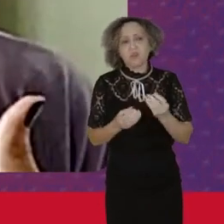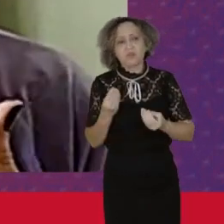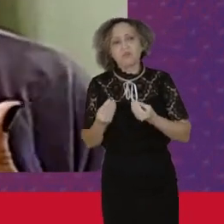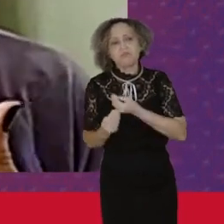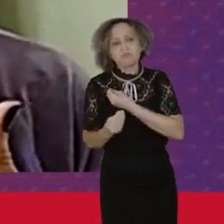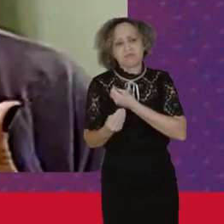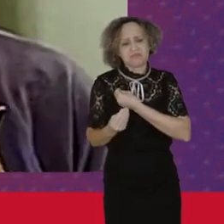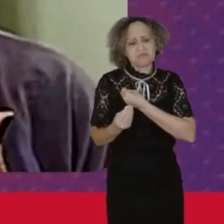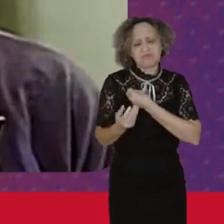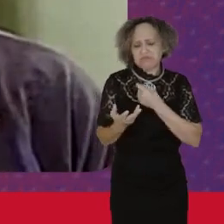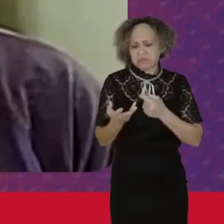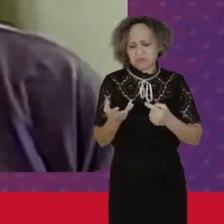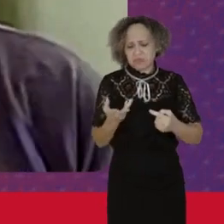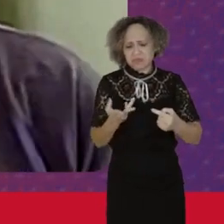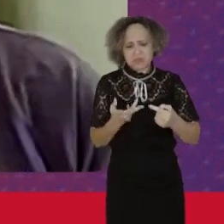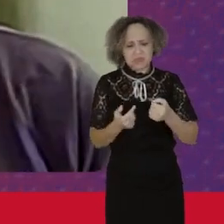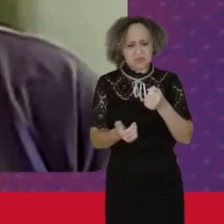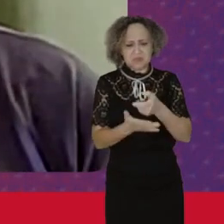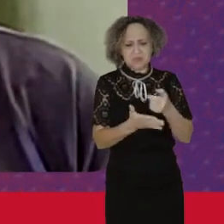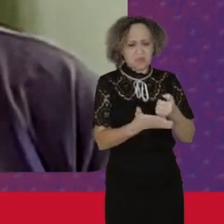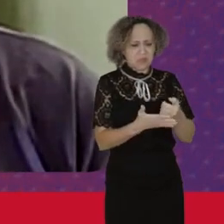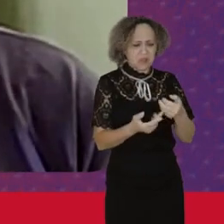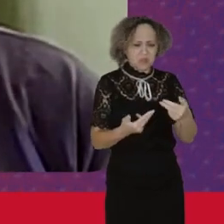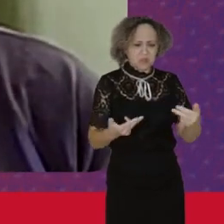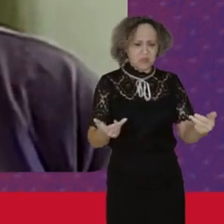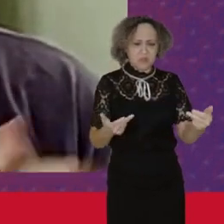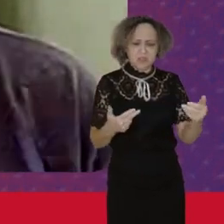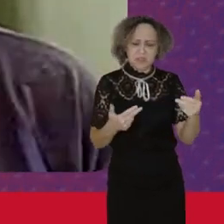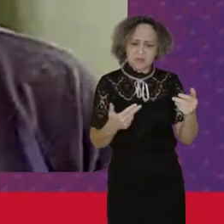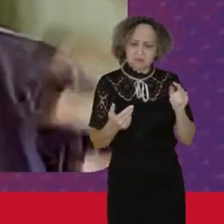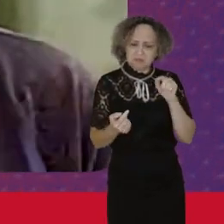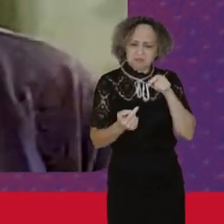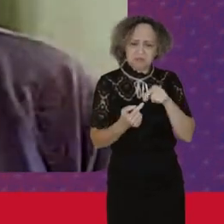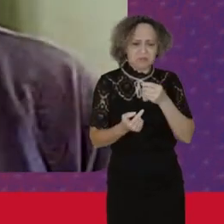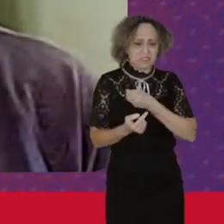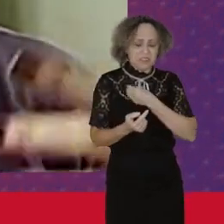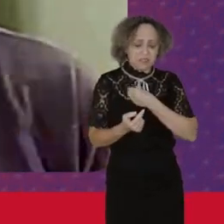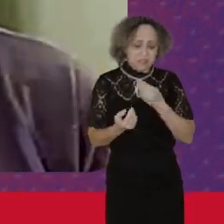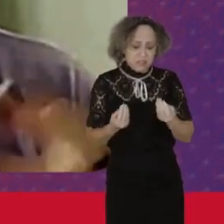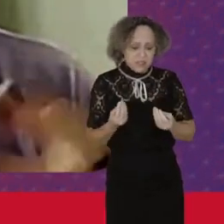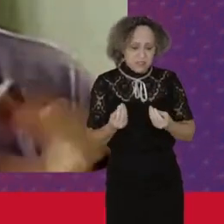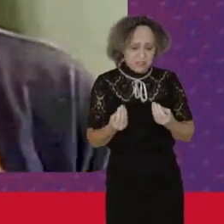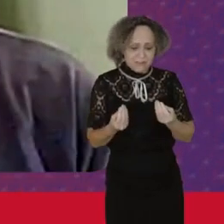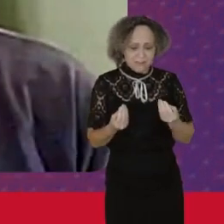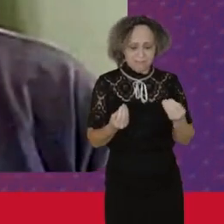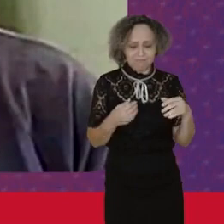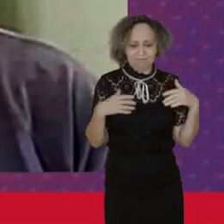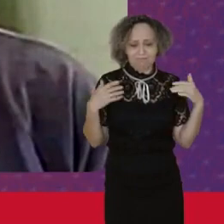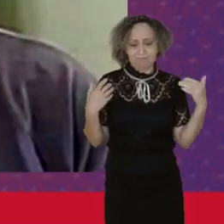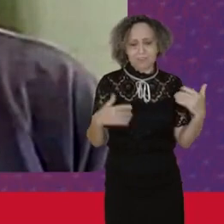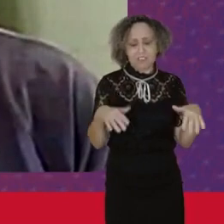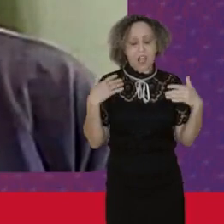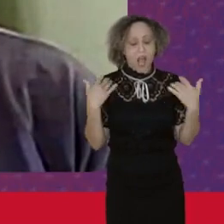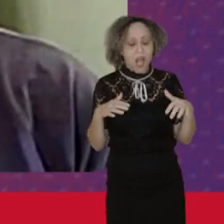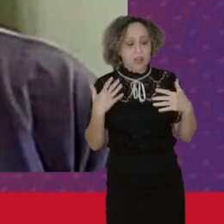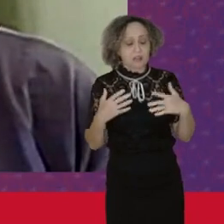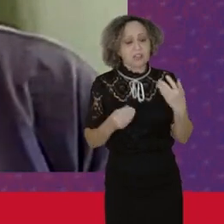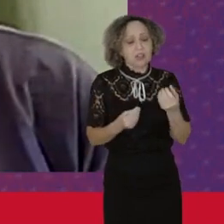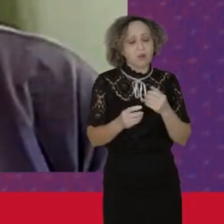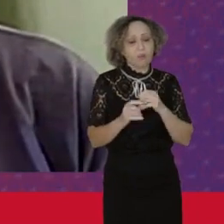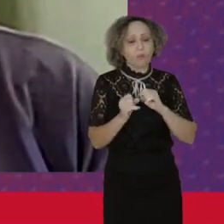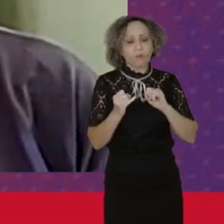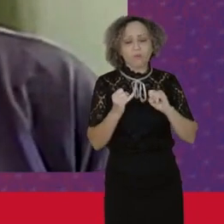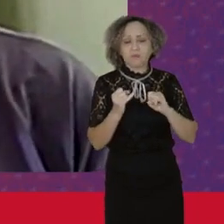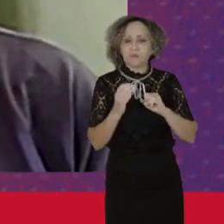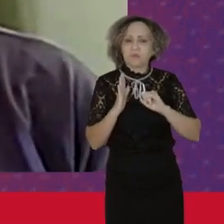das questões básicas da vida, aumentando uma hiperinflação que a gente está vivendo, né, que impacta